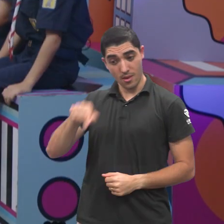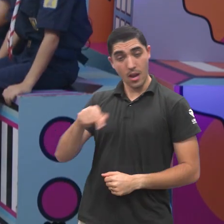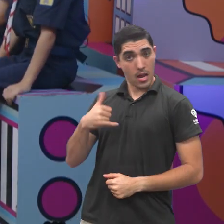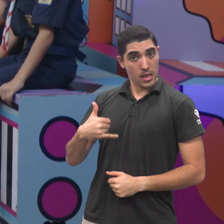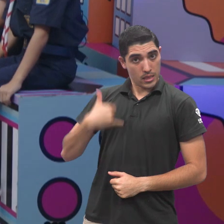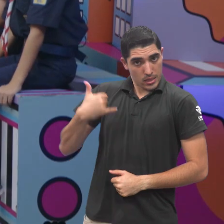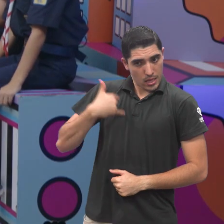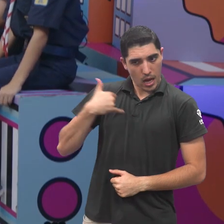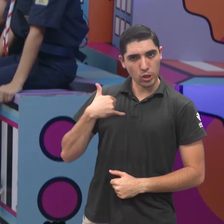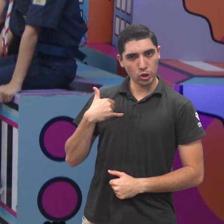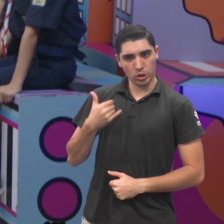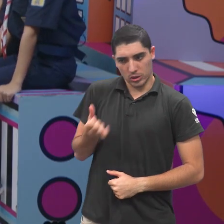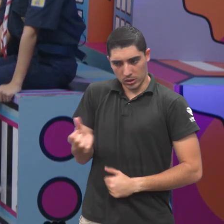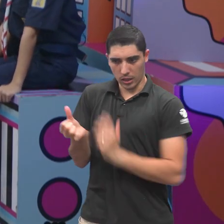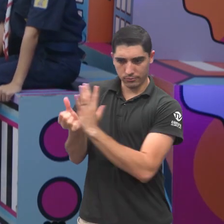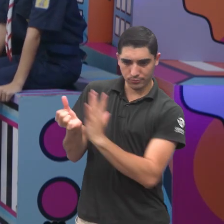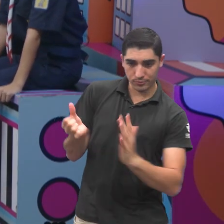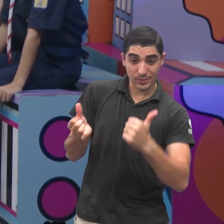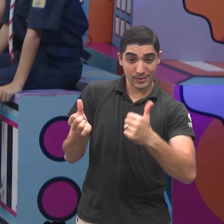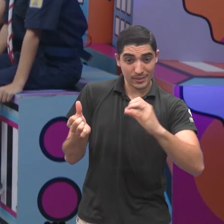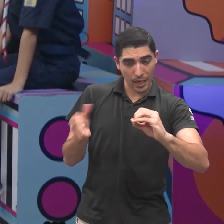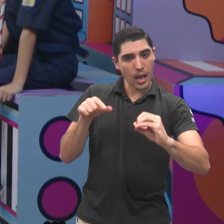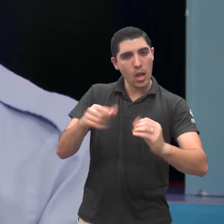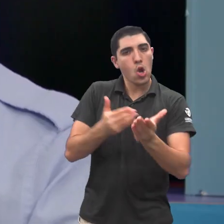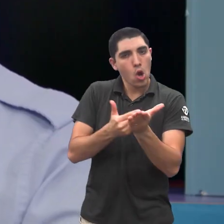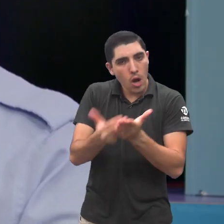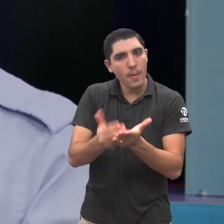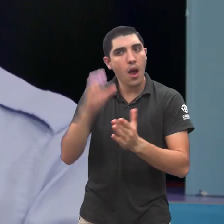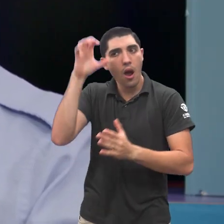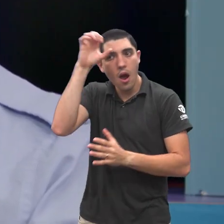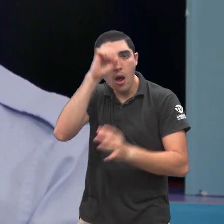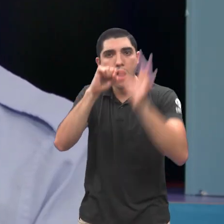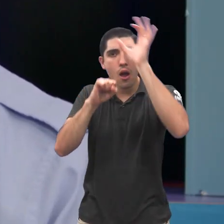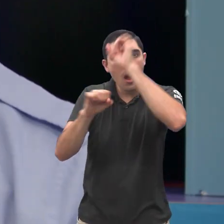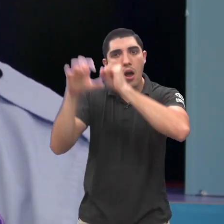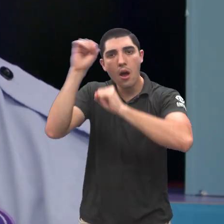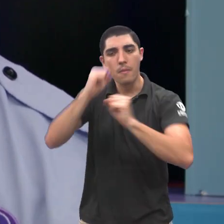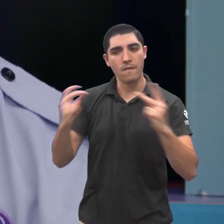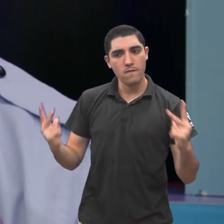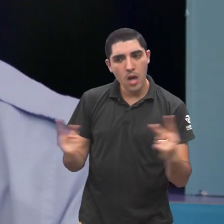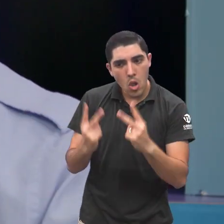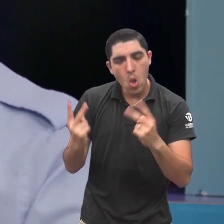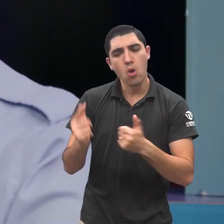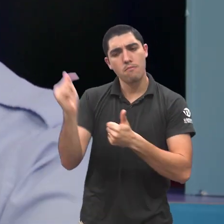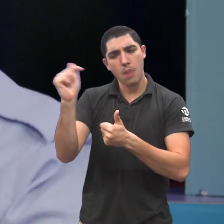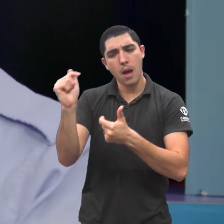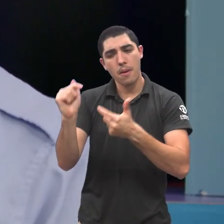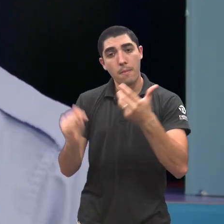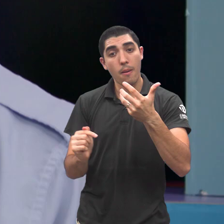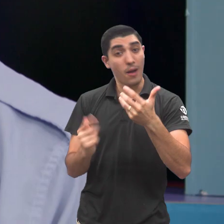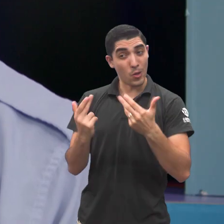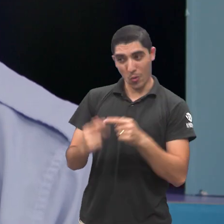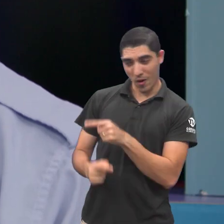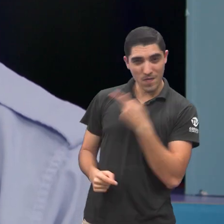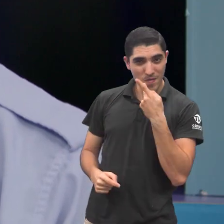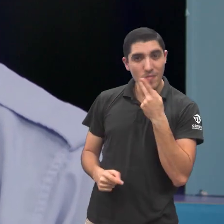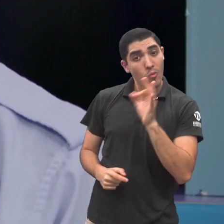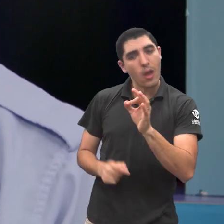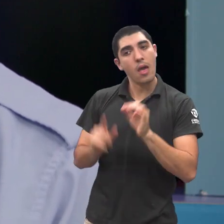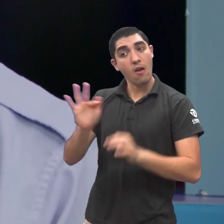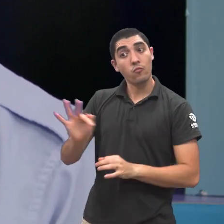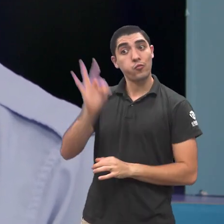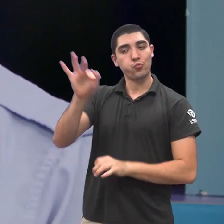etária, ela começa a desenvolver e fortalecer os valores, como ele disse, já preparando para